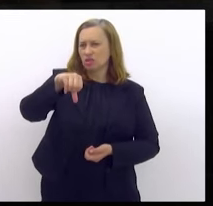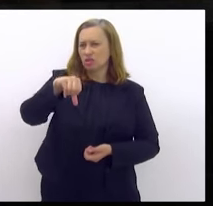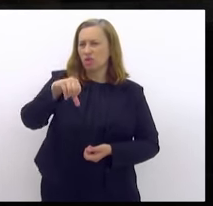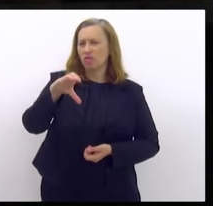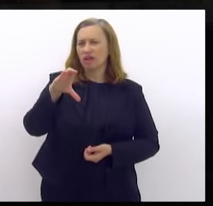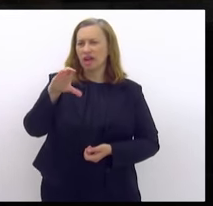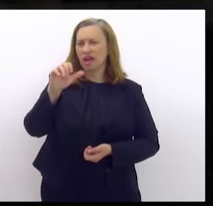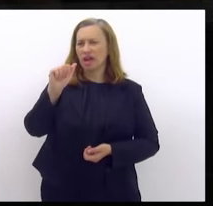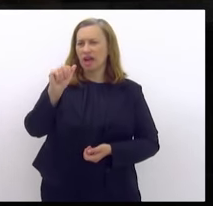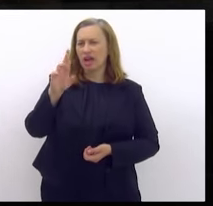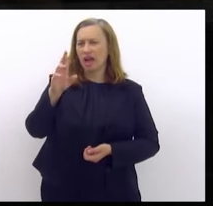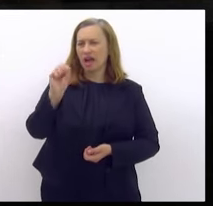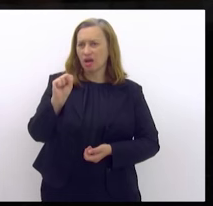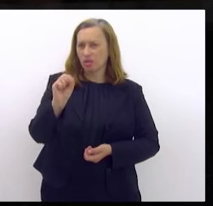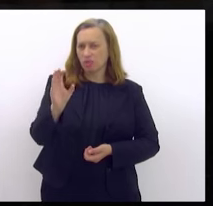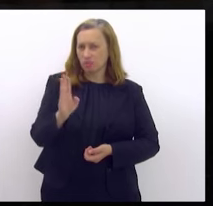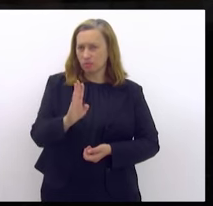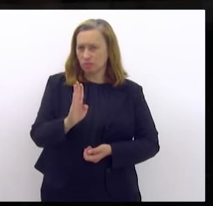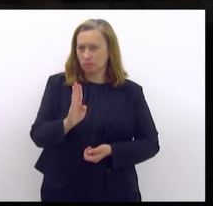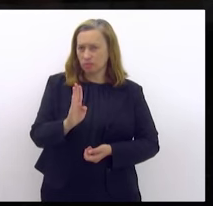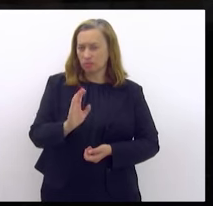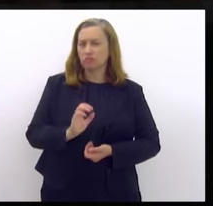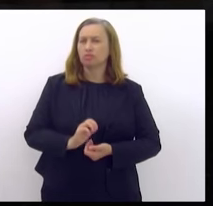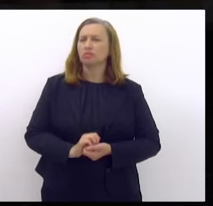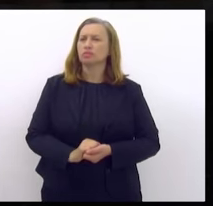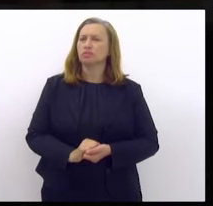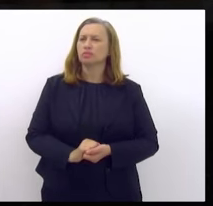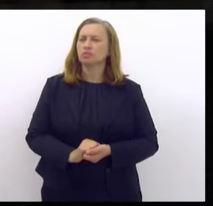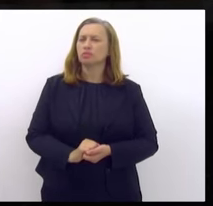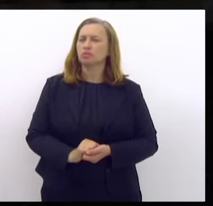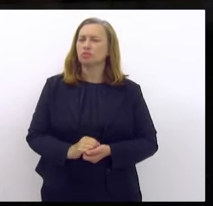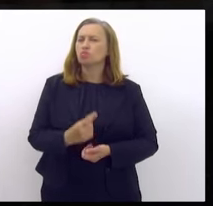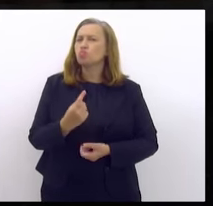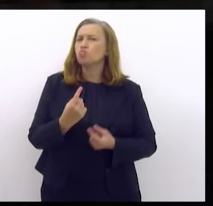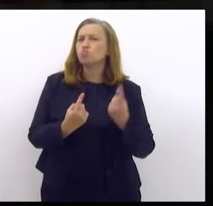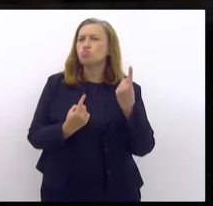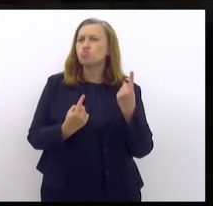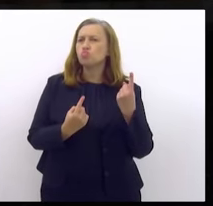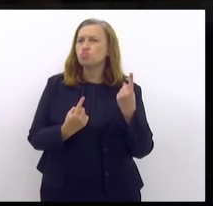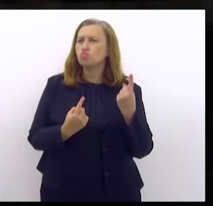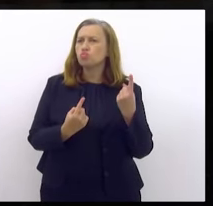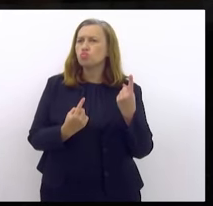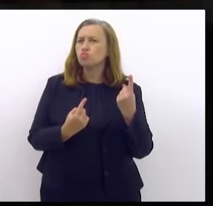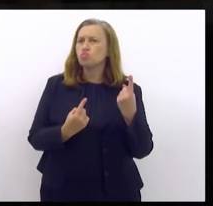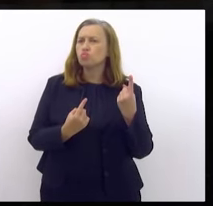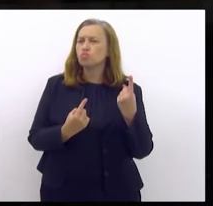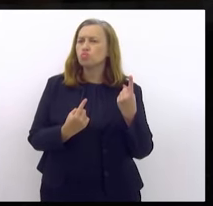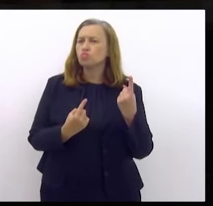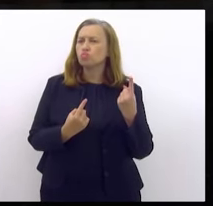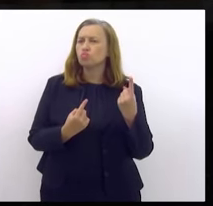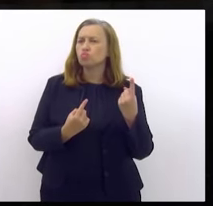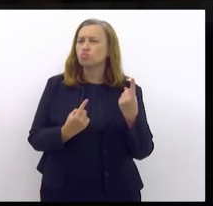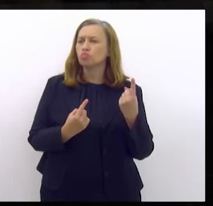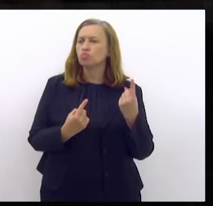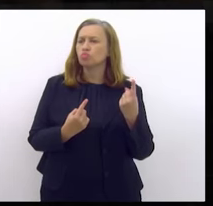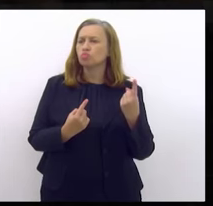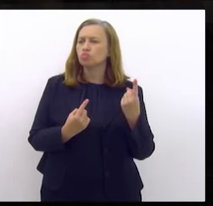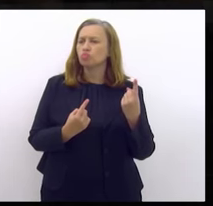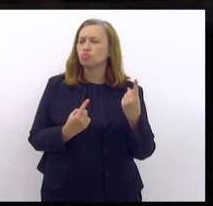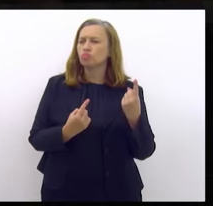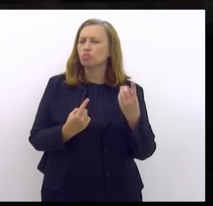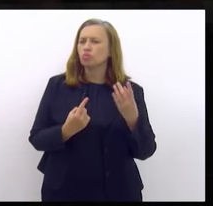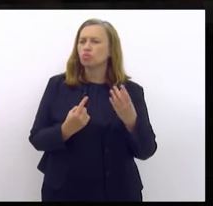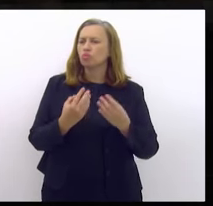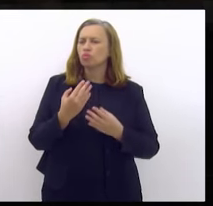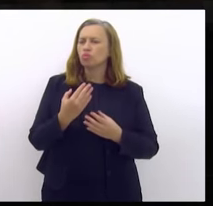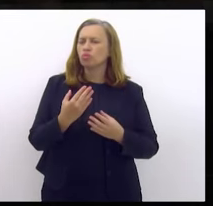cargos extra-quadro e um requisitado, eu pergunto, cadê o